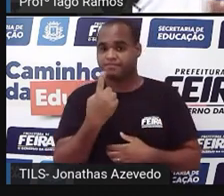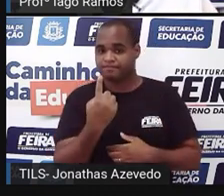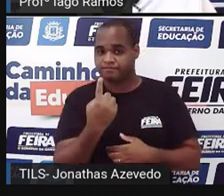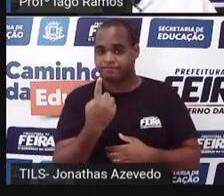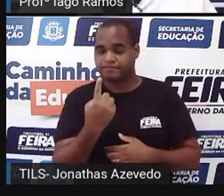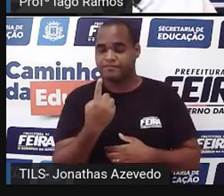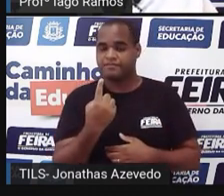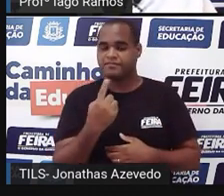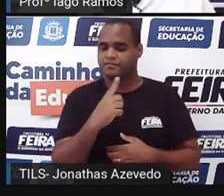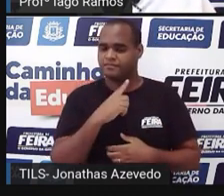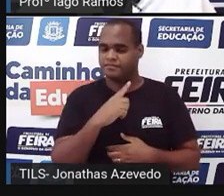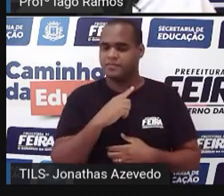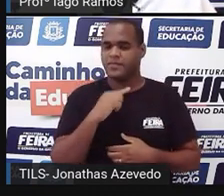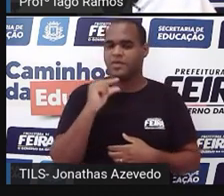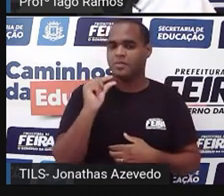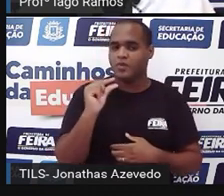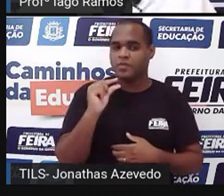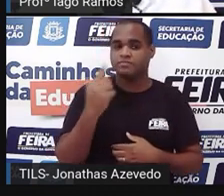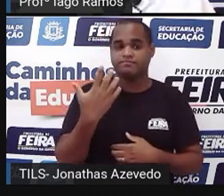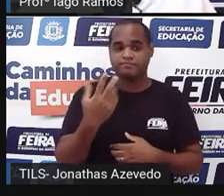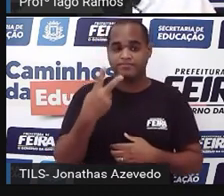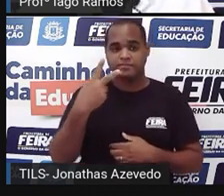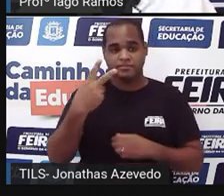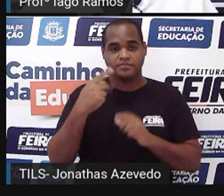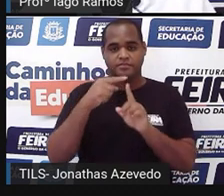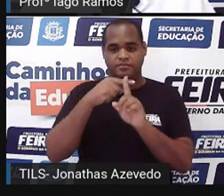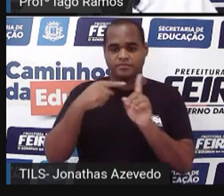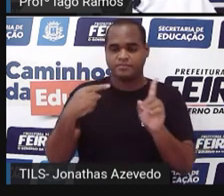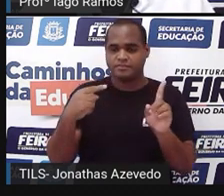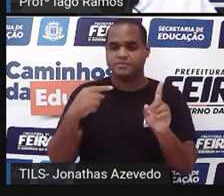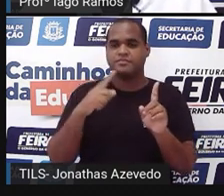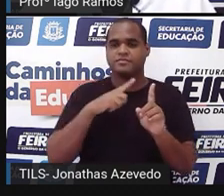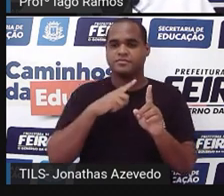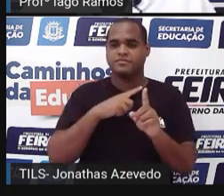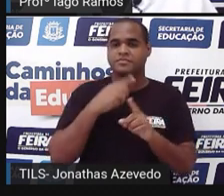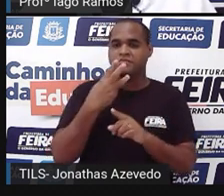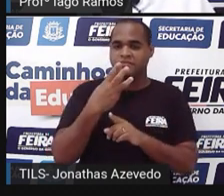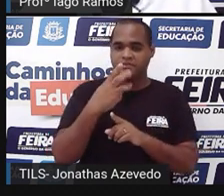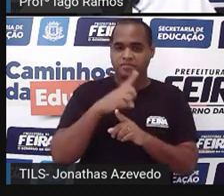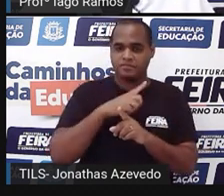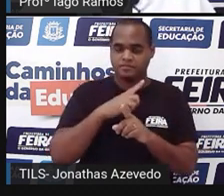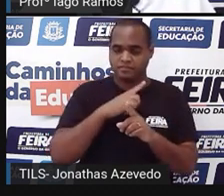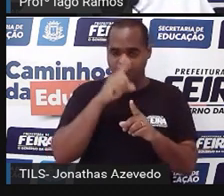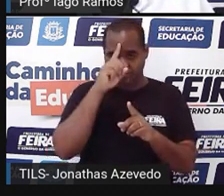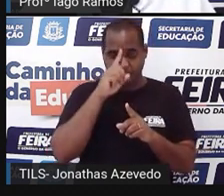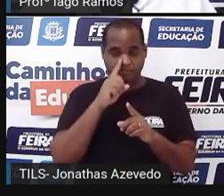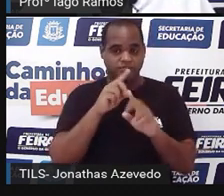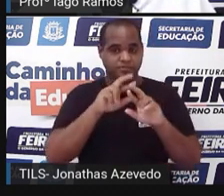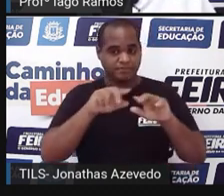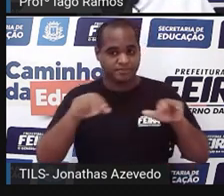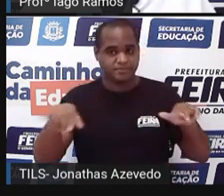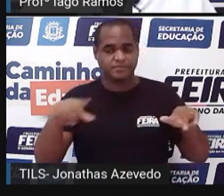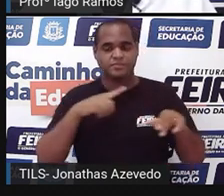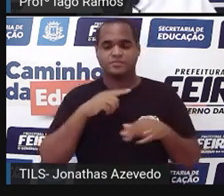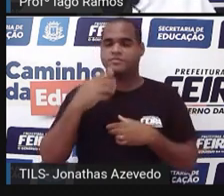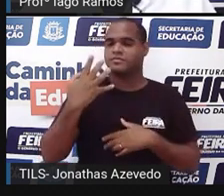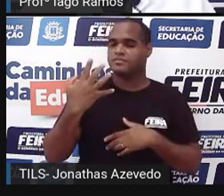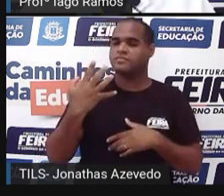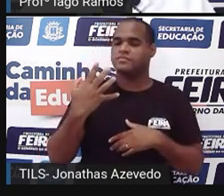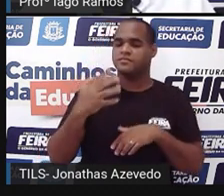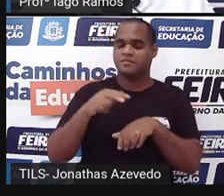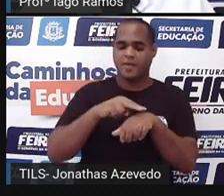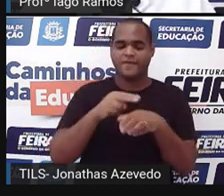uma vermelho para pouco dois laranja para metade três em amarelo para a maioria ou